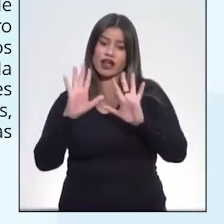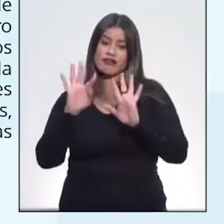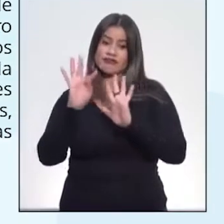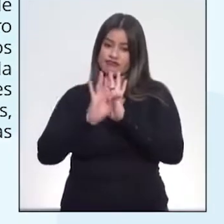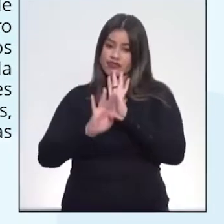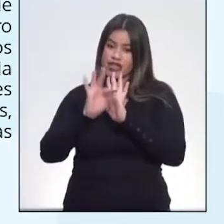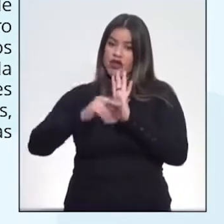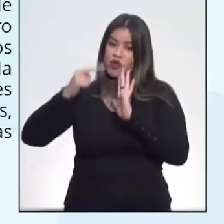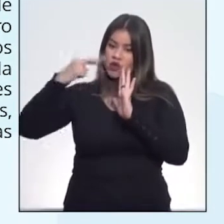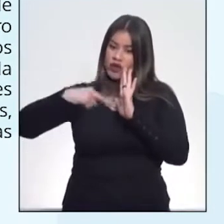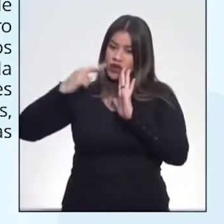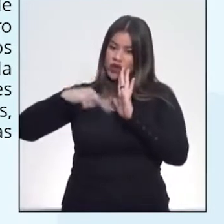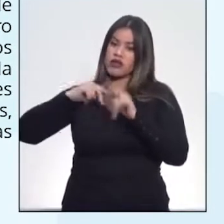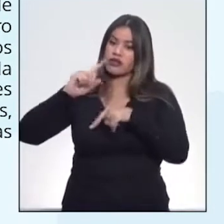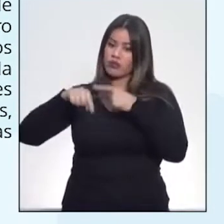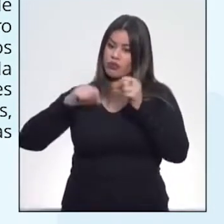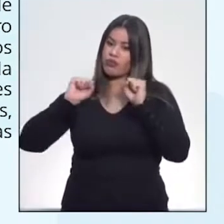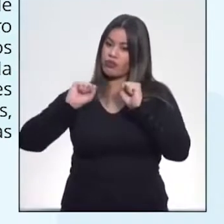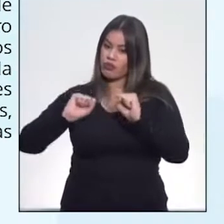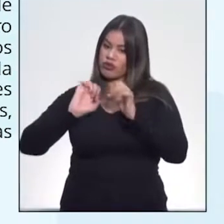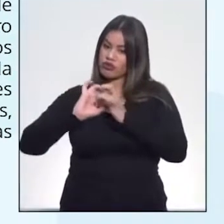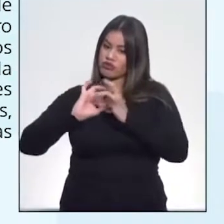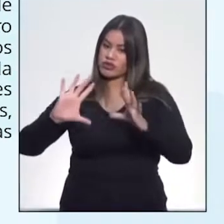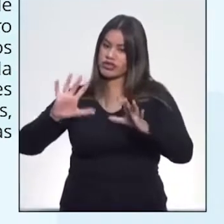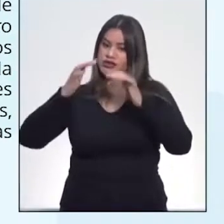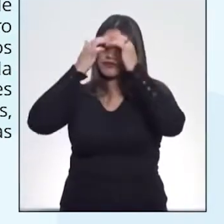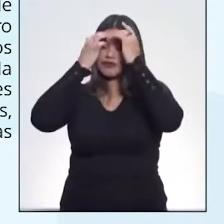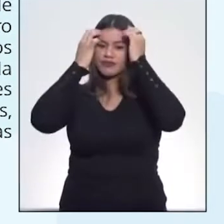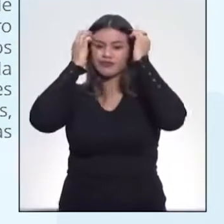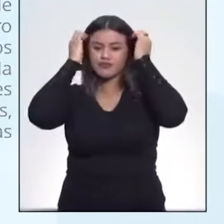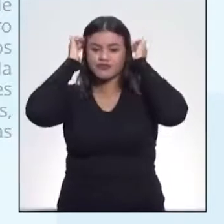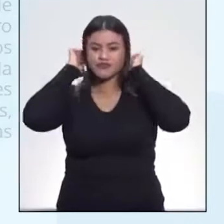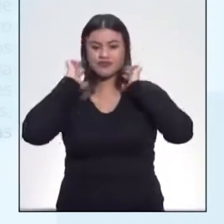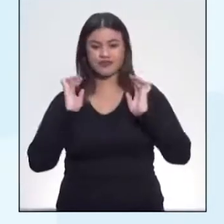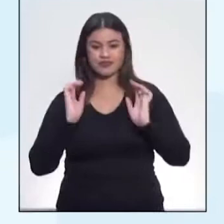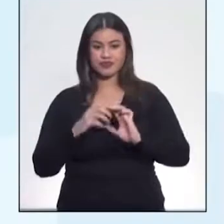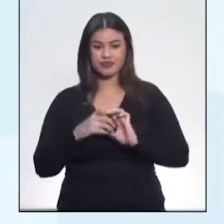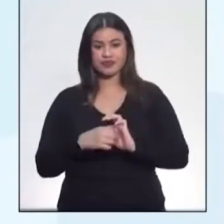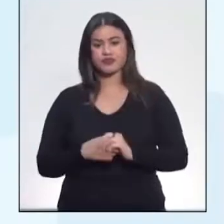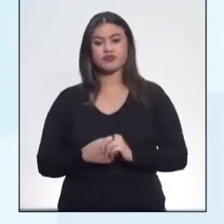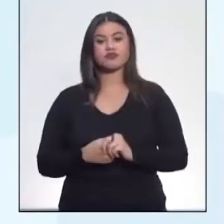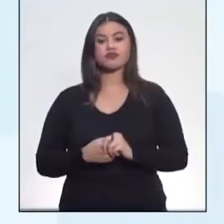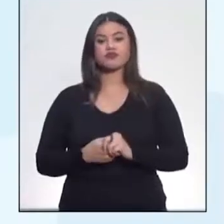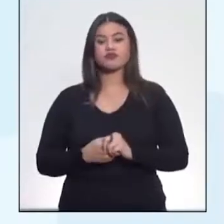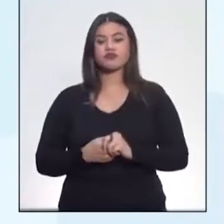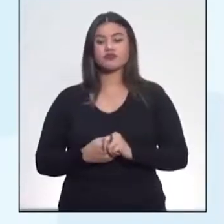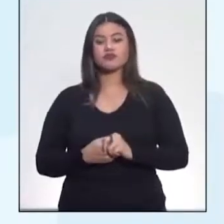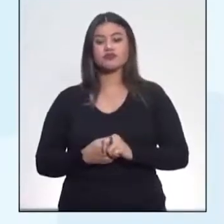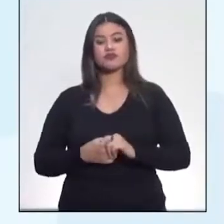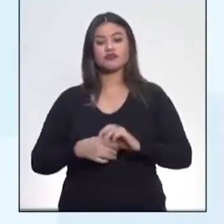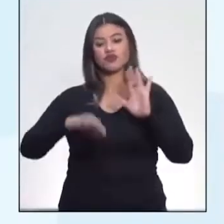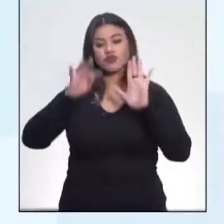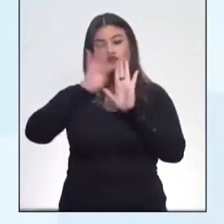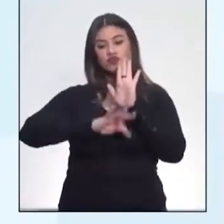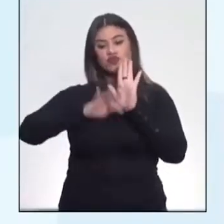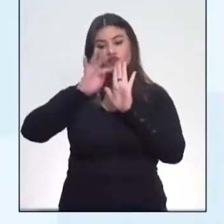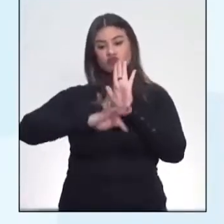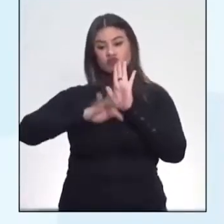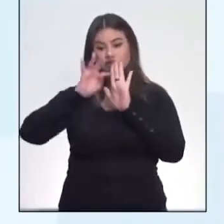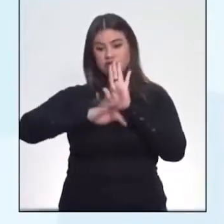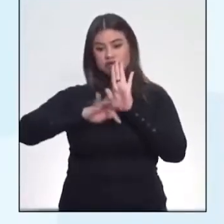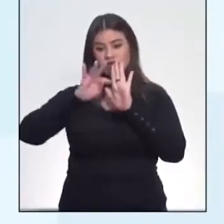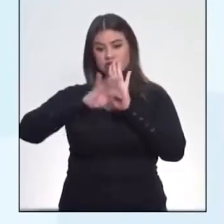ó Leão depois da aula com seus professores o texto aqui é esse texto